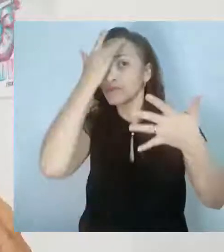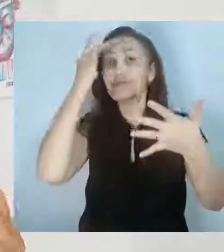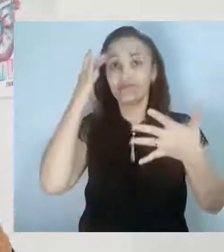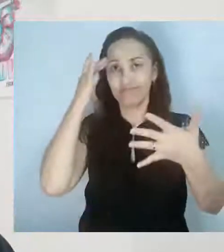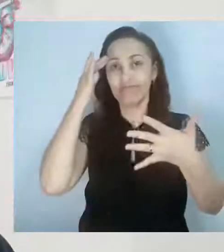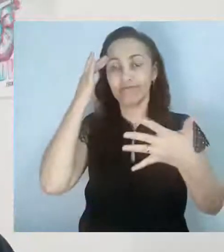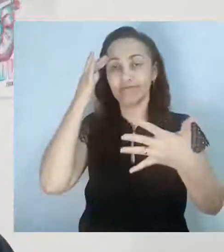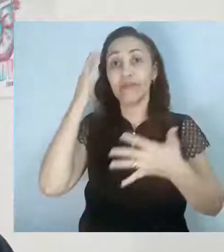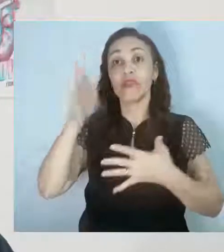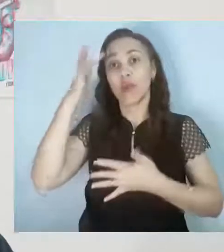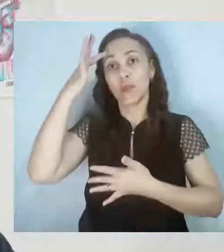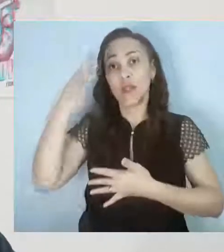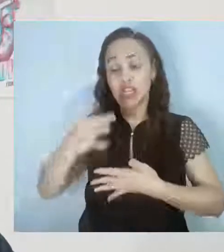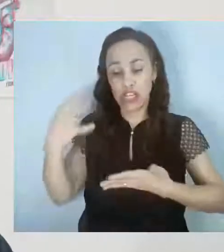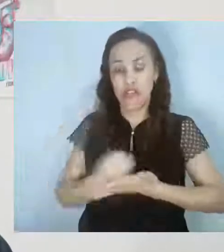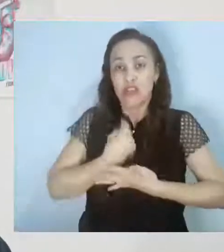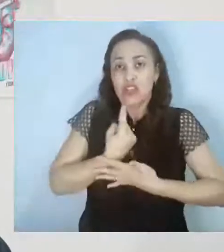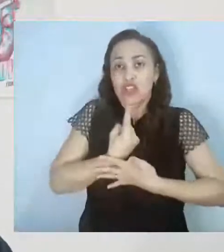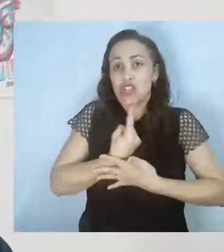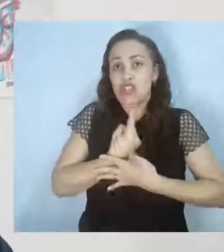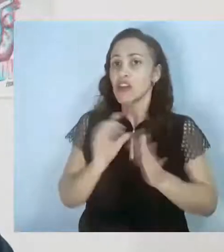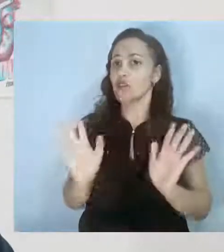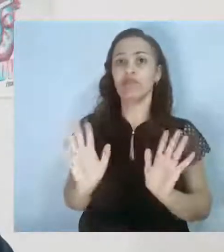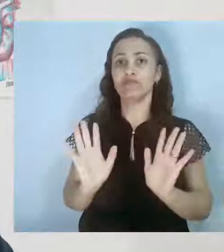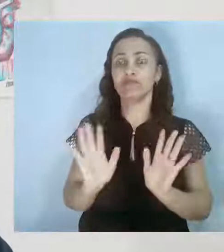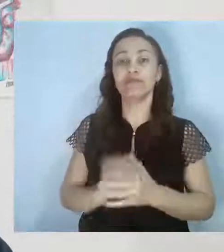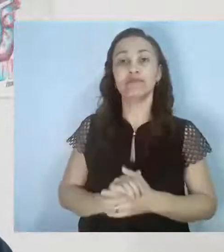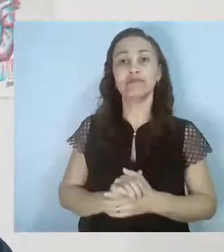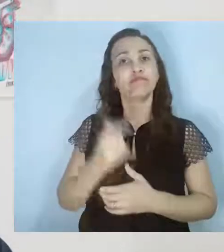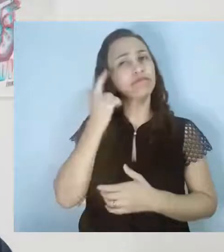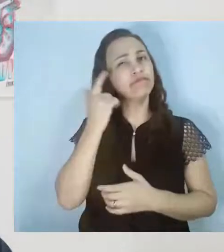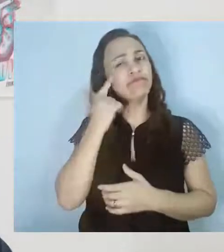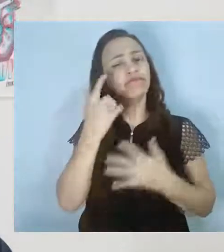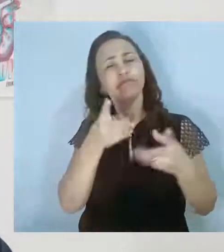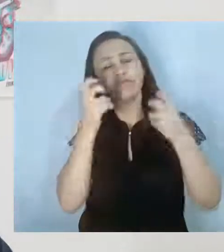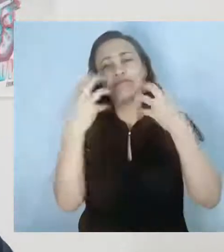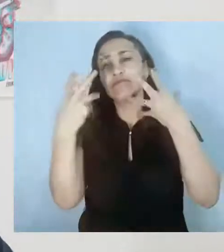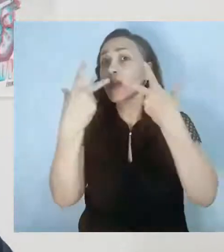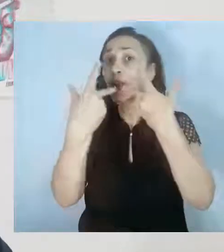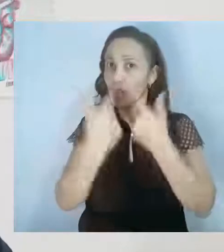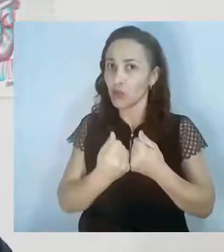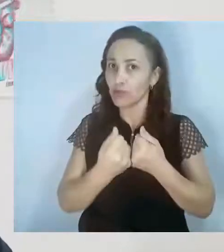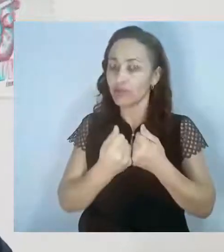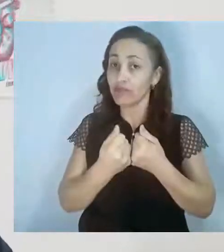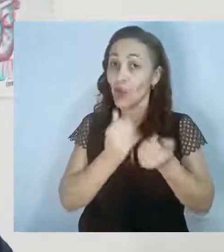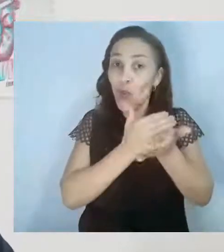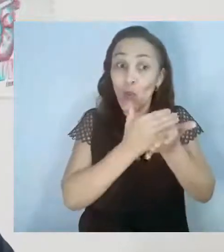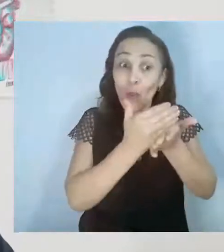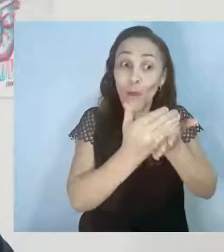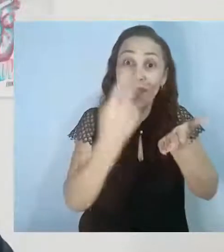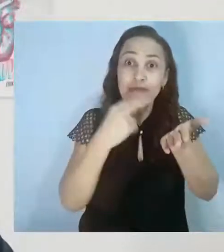ninguém se salva sozinho. Eu achei lindo isso que o Papa Francisco fez logo no início da carta.